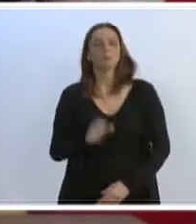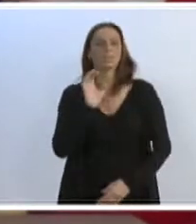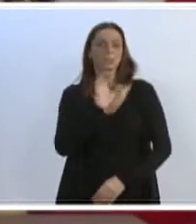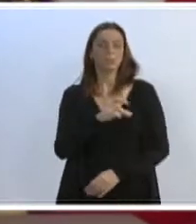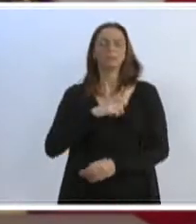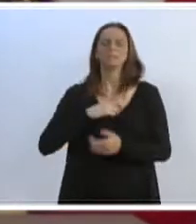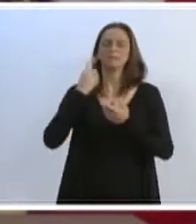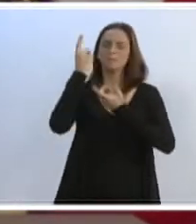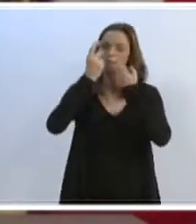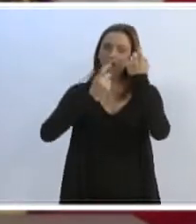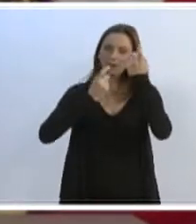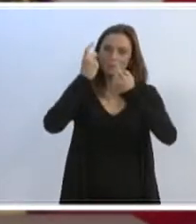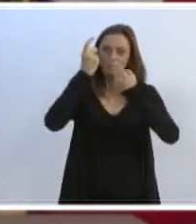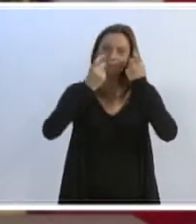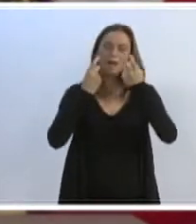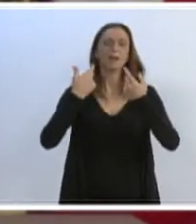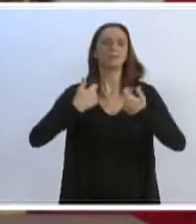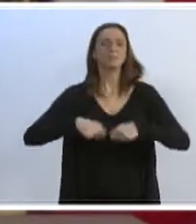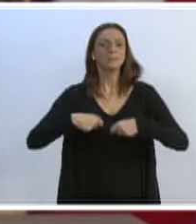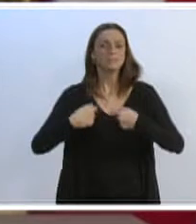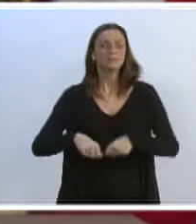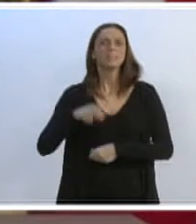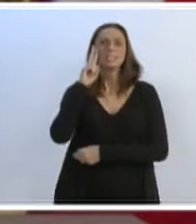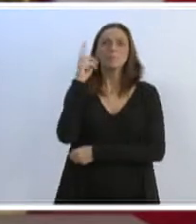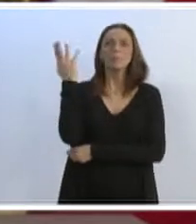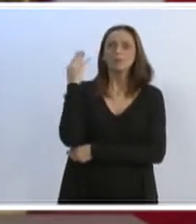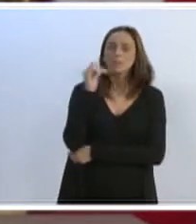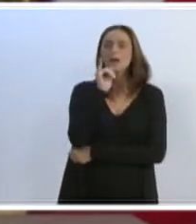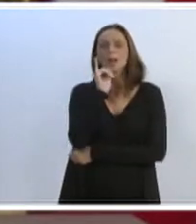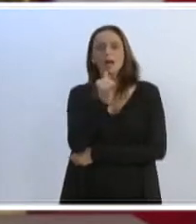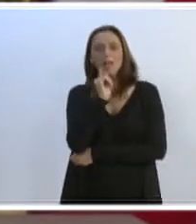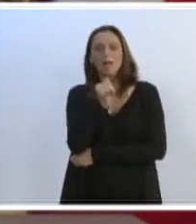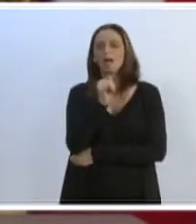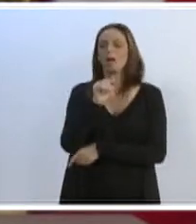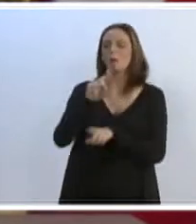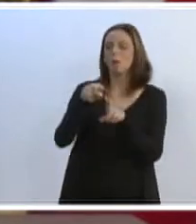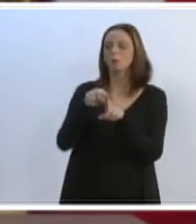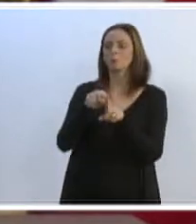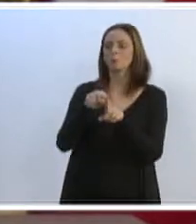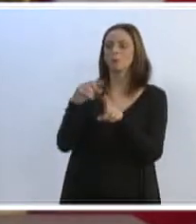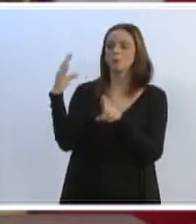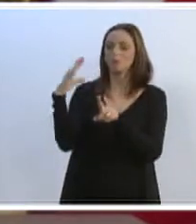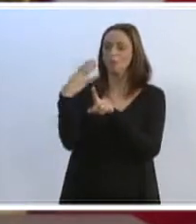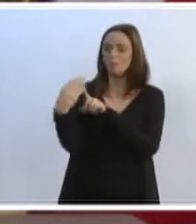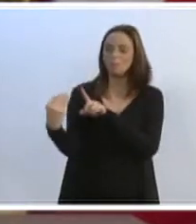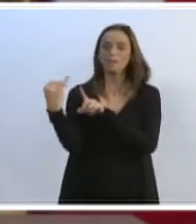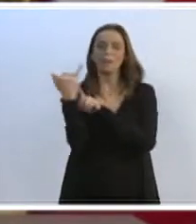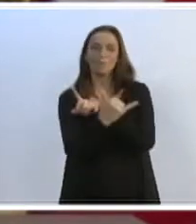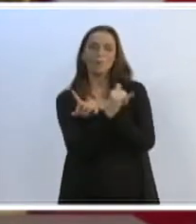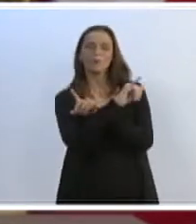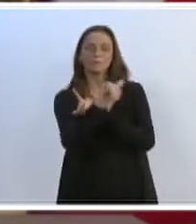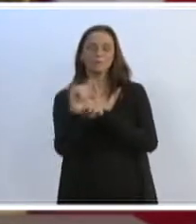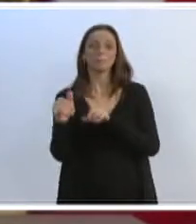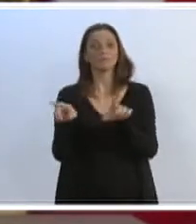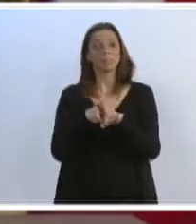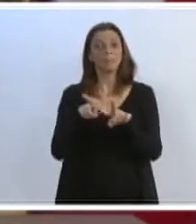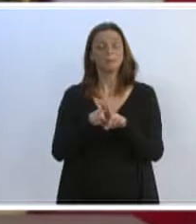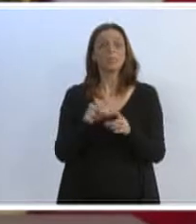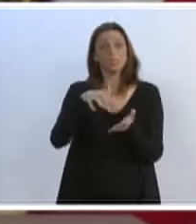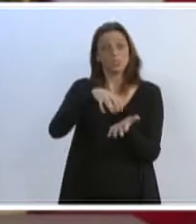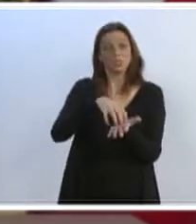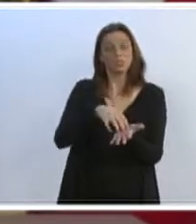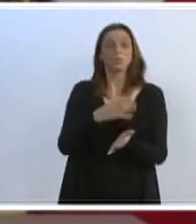Blumenau, e poder também estar armazenando na nossa hemeroteca digital essa